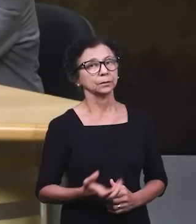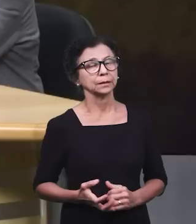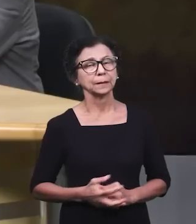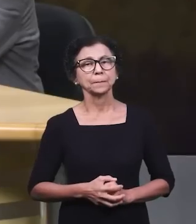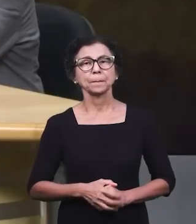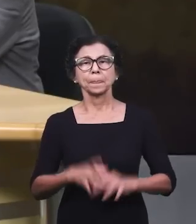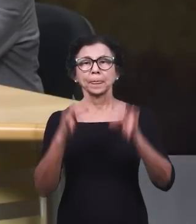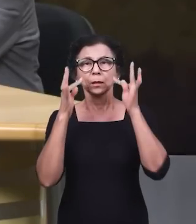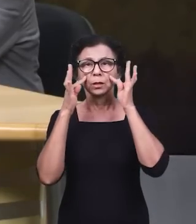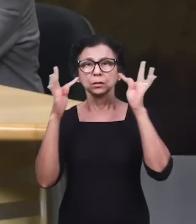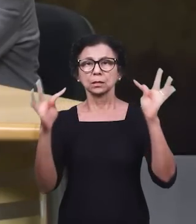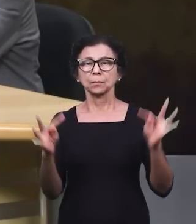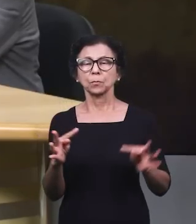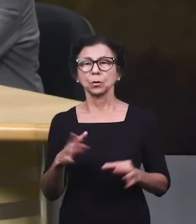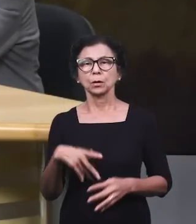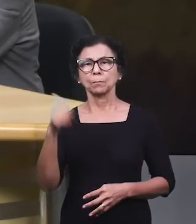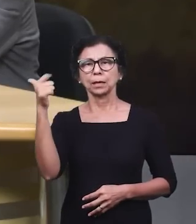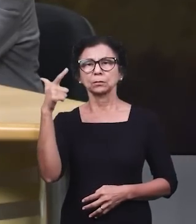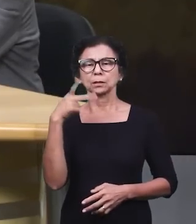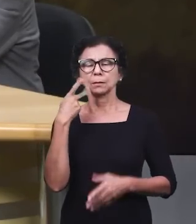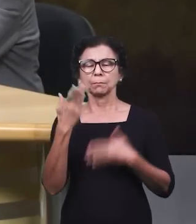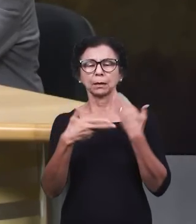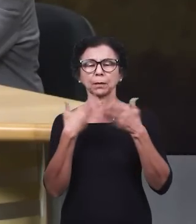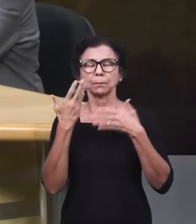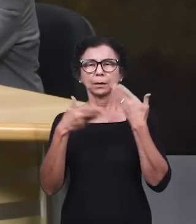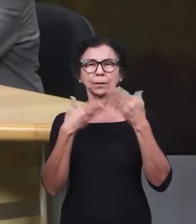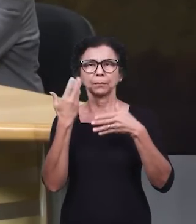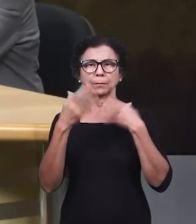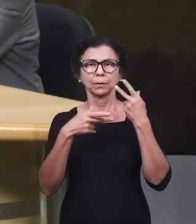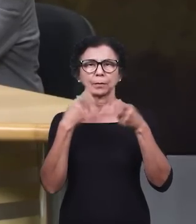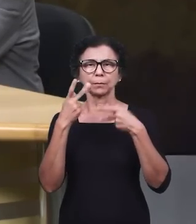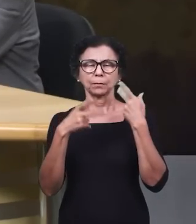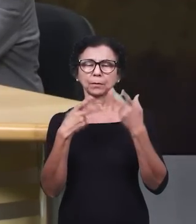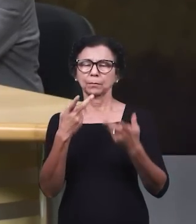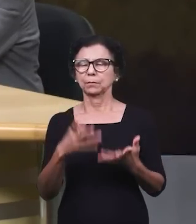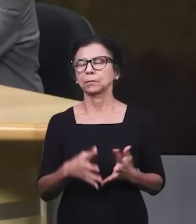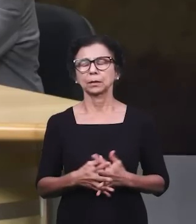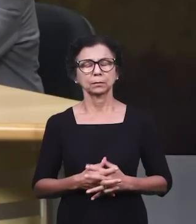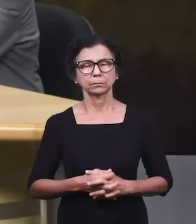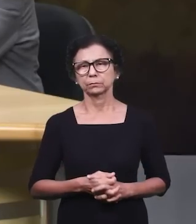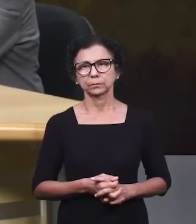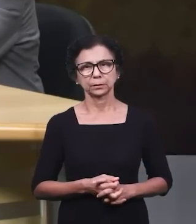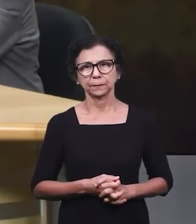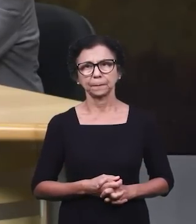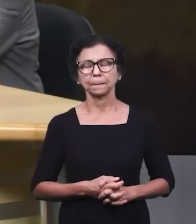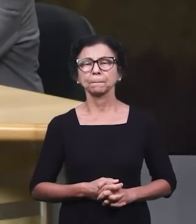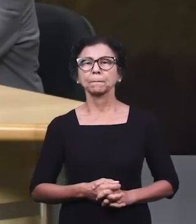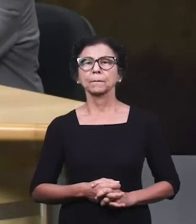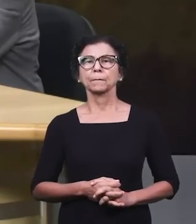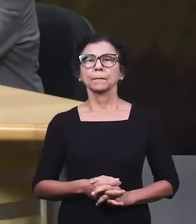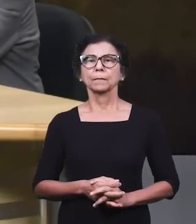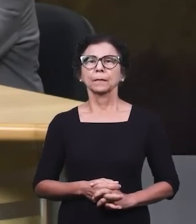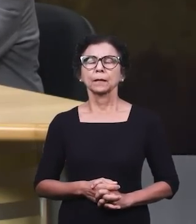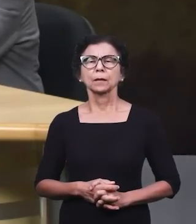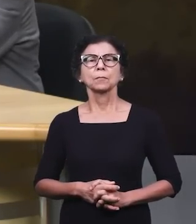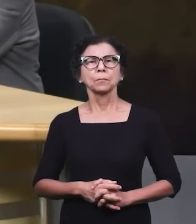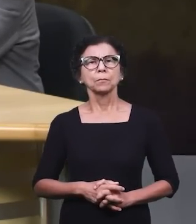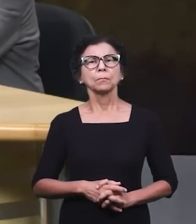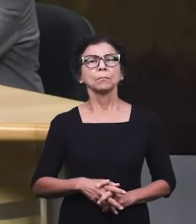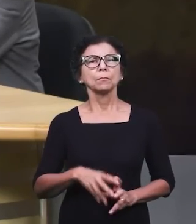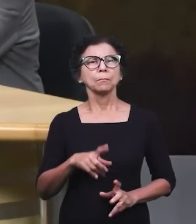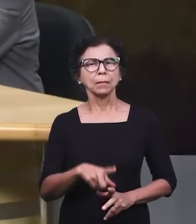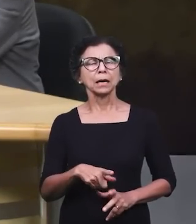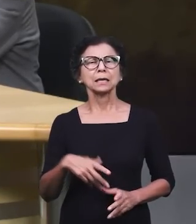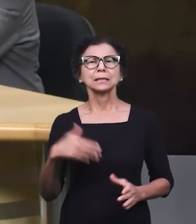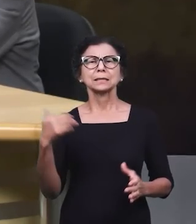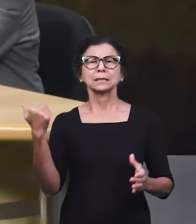muitas palavras. Ele via ali um pai que colocava obedecer ao Senhor acima de tudo. Ainda que fosse uma questão tão dura,